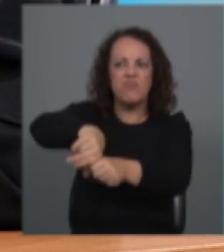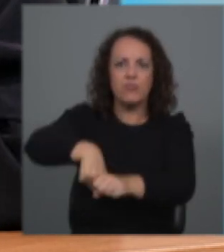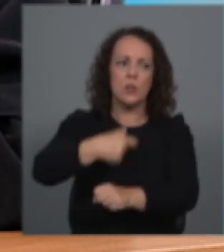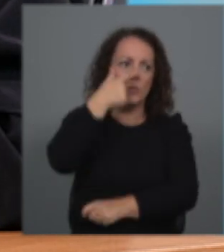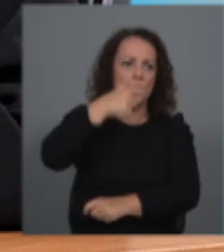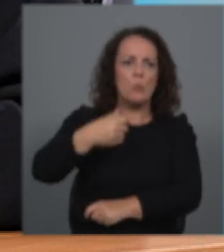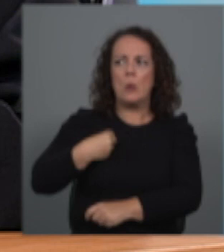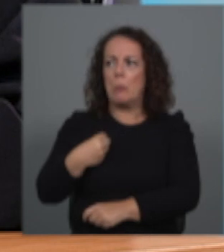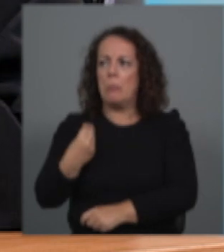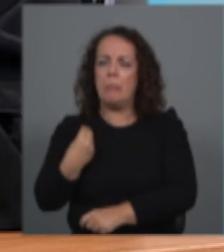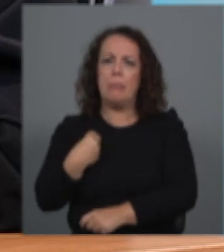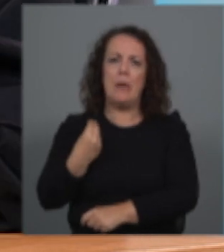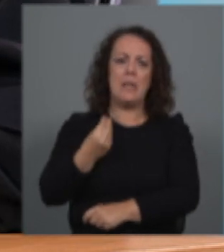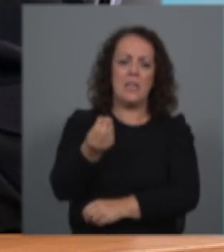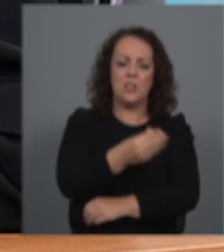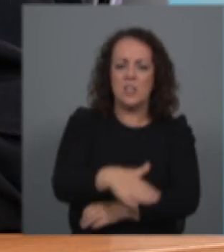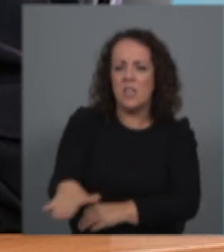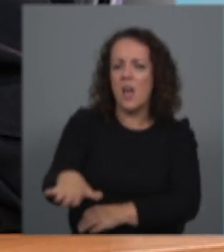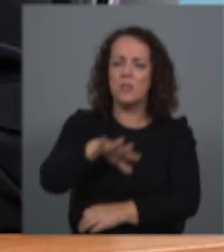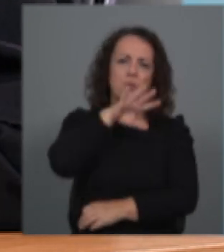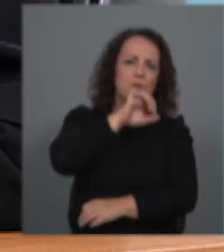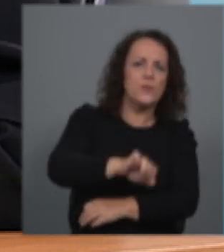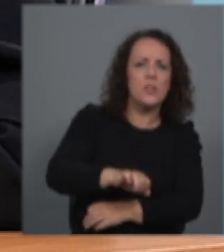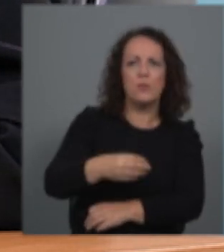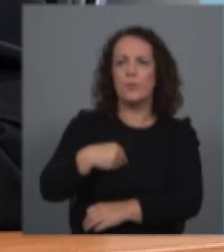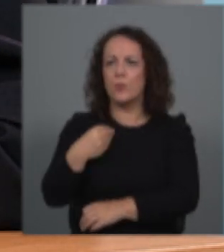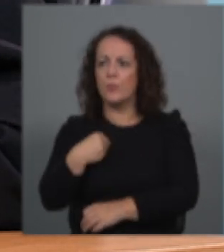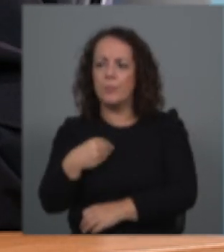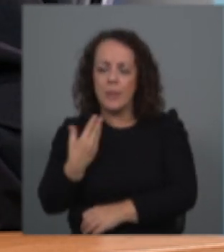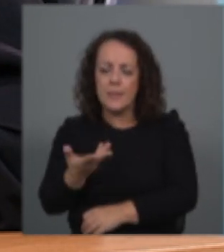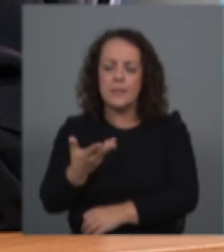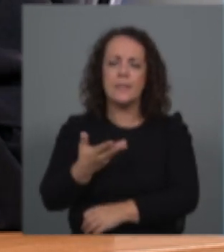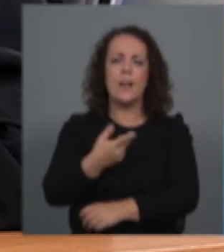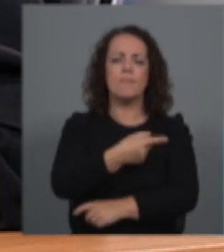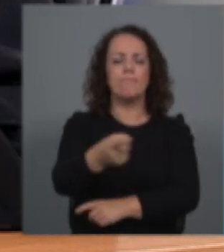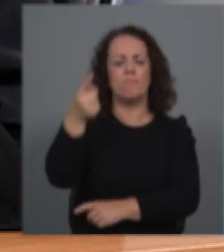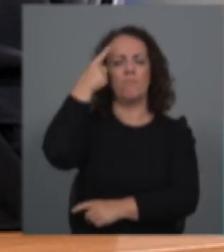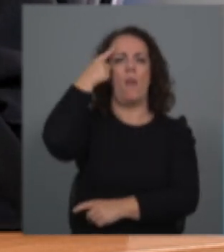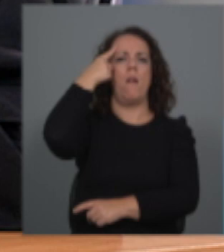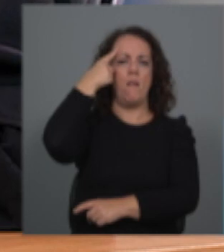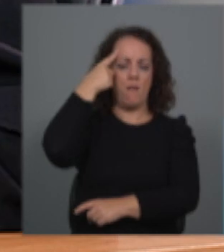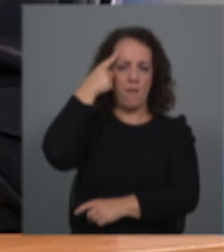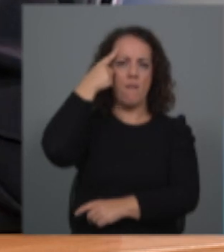estavam preocupadas também com as suas crianças, os filhos, e portanto resolve, como